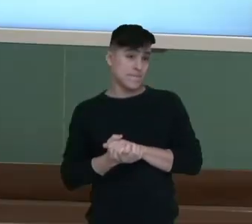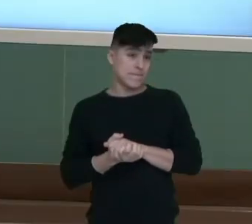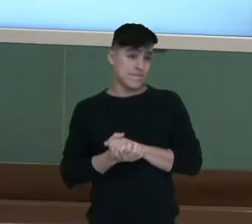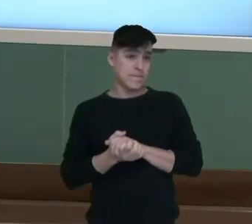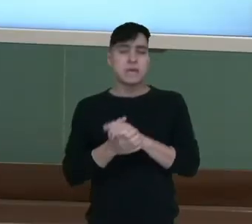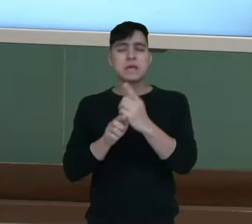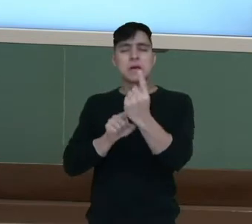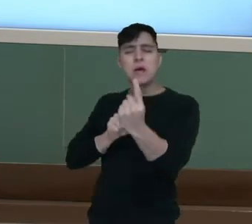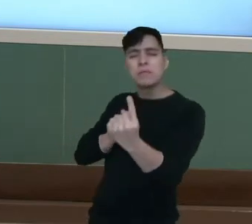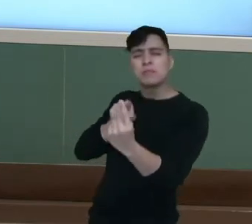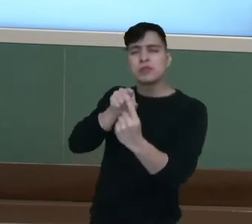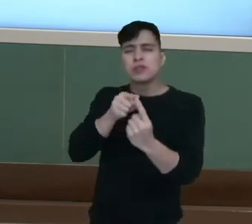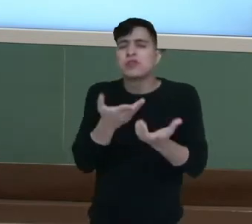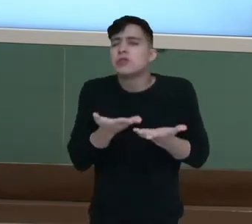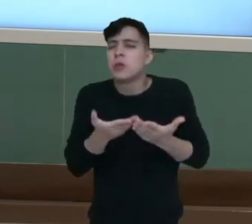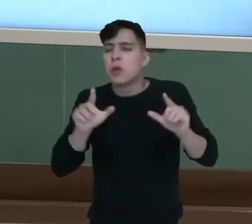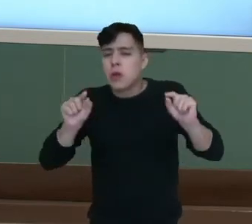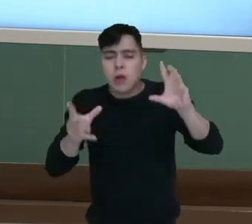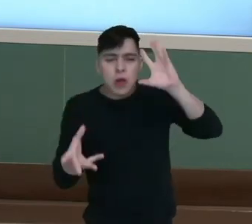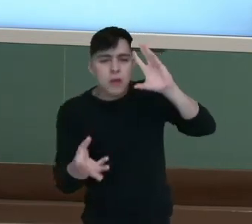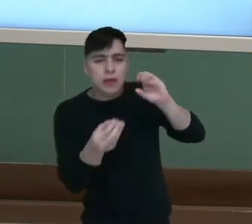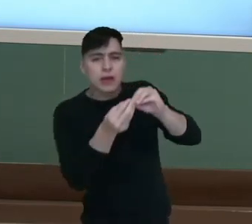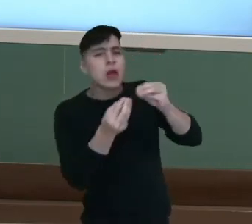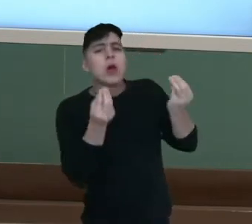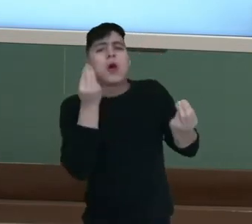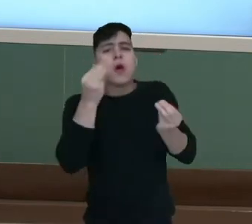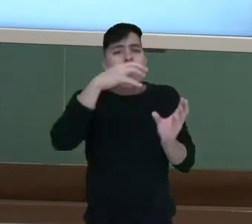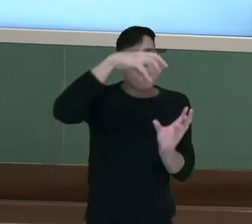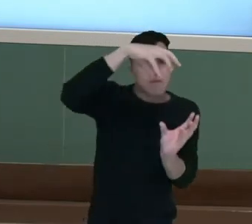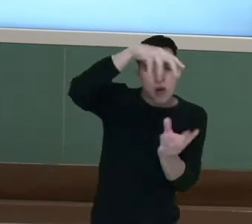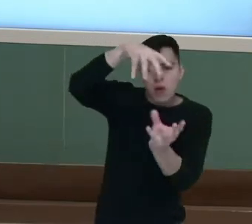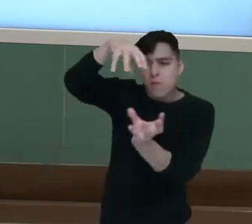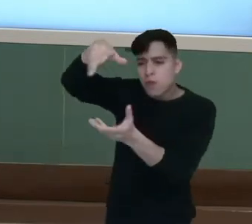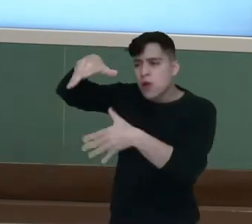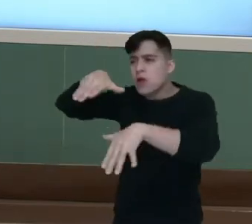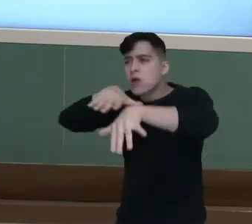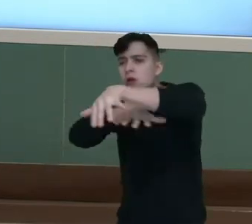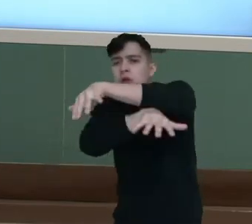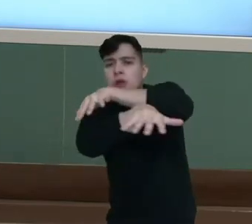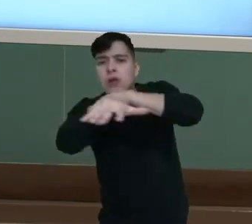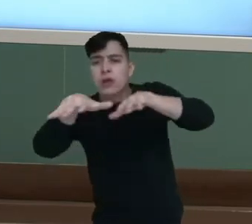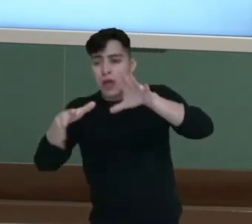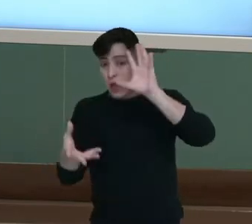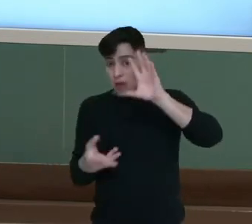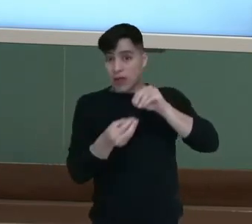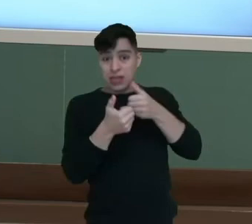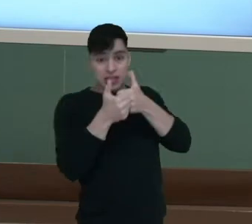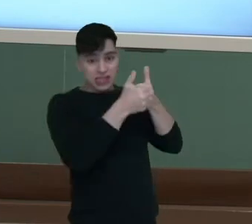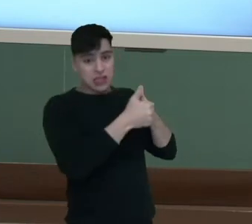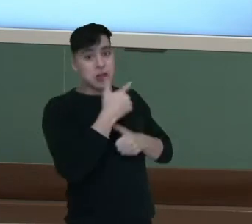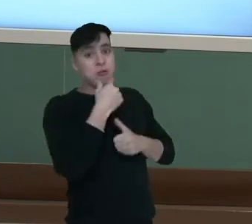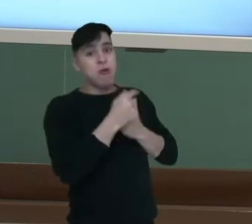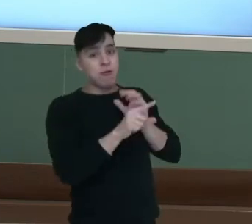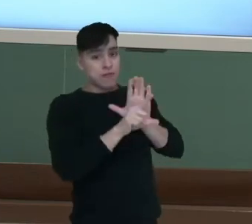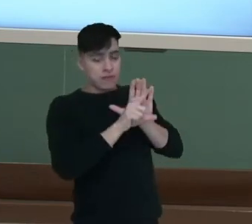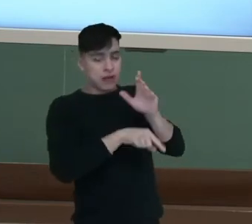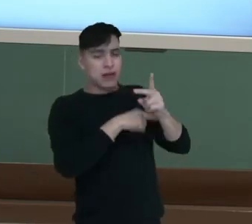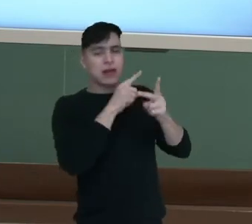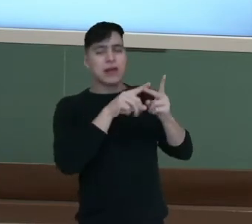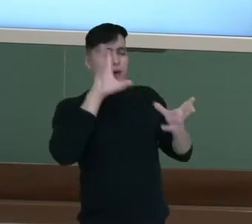desta aula é entender o movimento dos planetários a partir dos estudos de Kepler e compreender a segunda e a terceira lei de